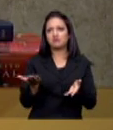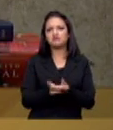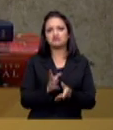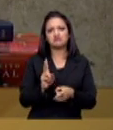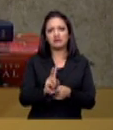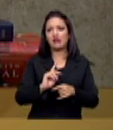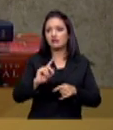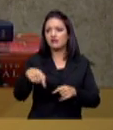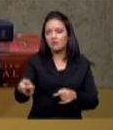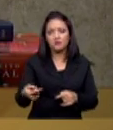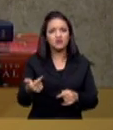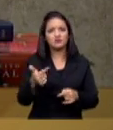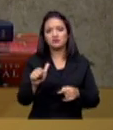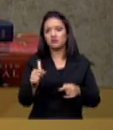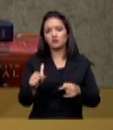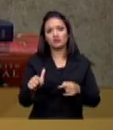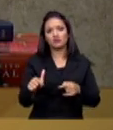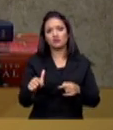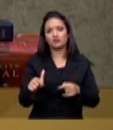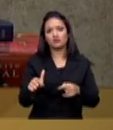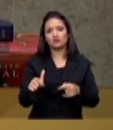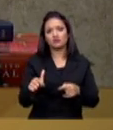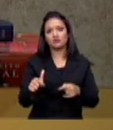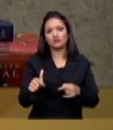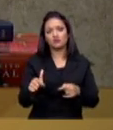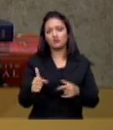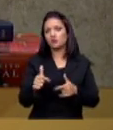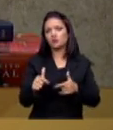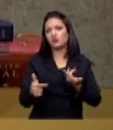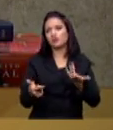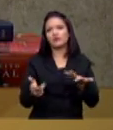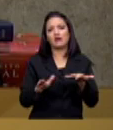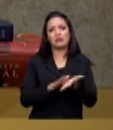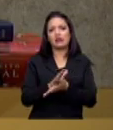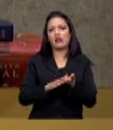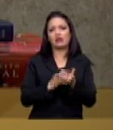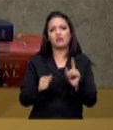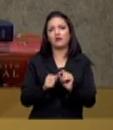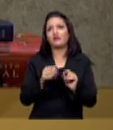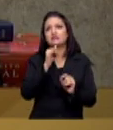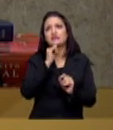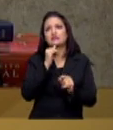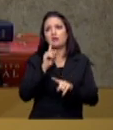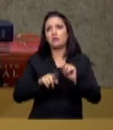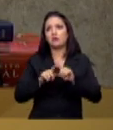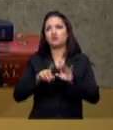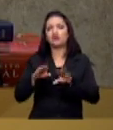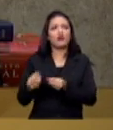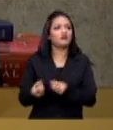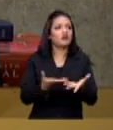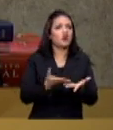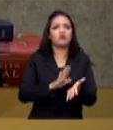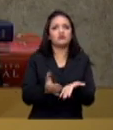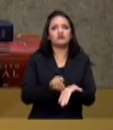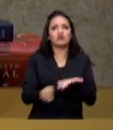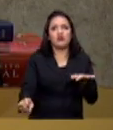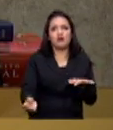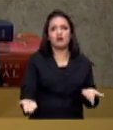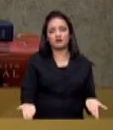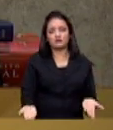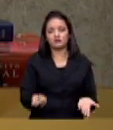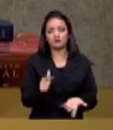não teria mais a menor utilidade a prestação judicial. Entregou a mercadoria, acabou-se a possibilidade